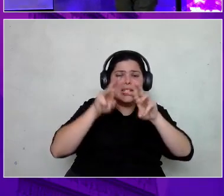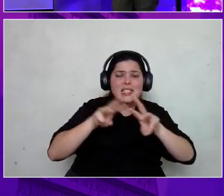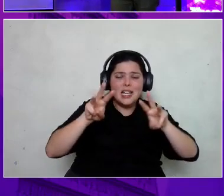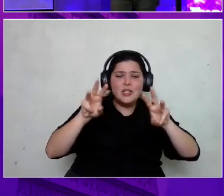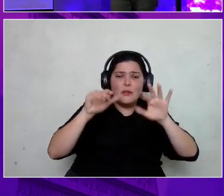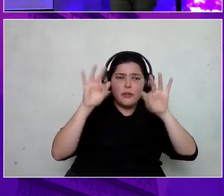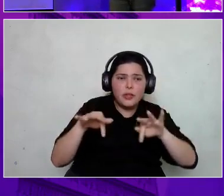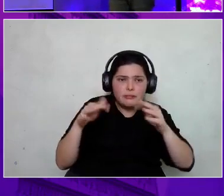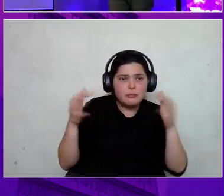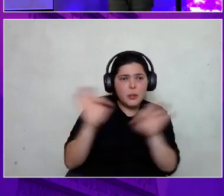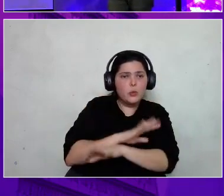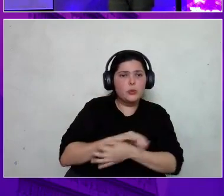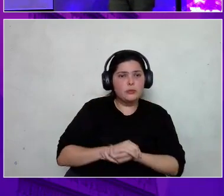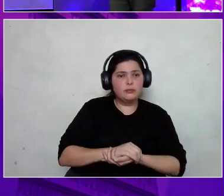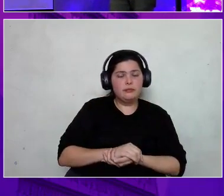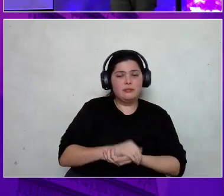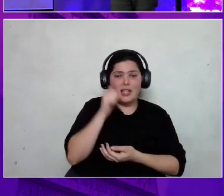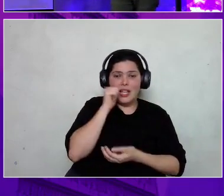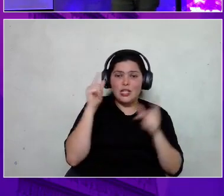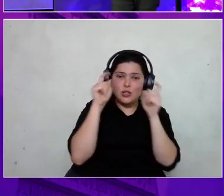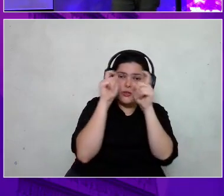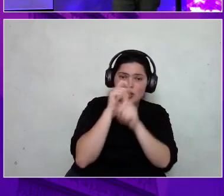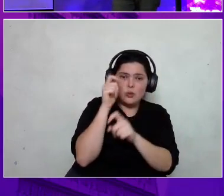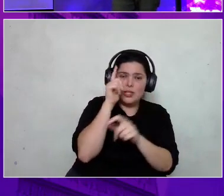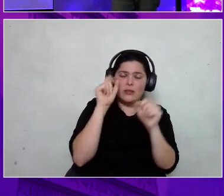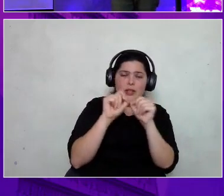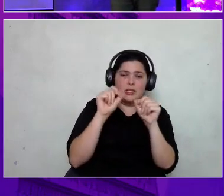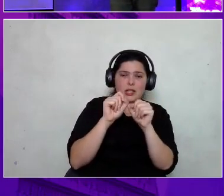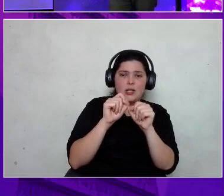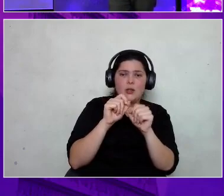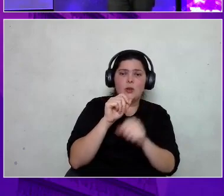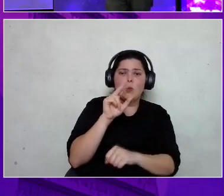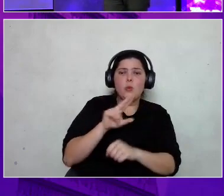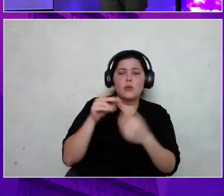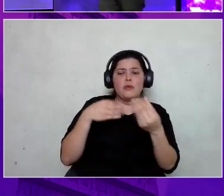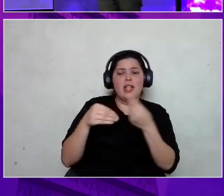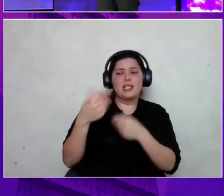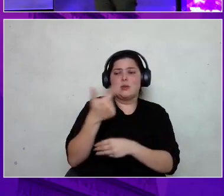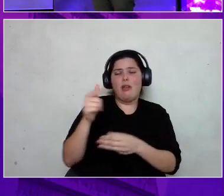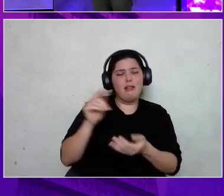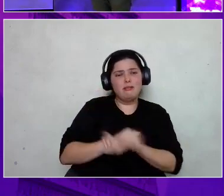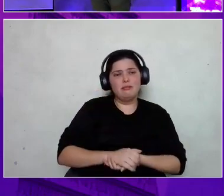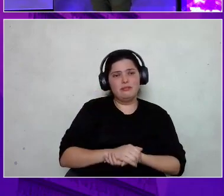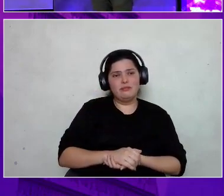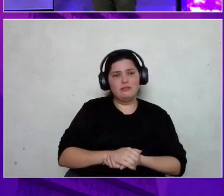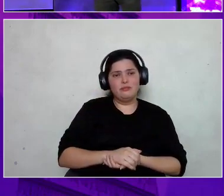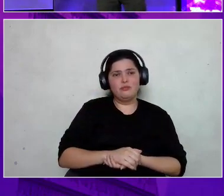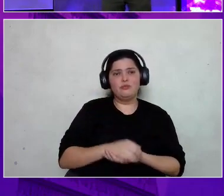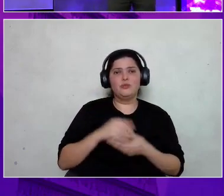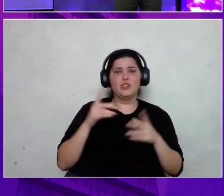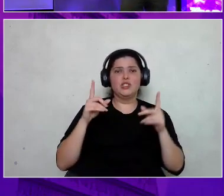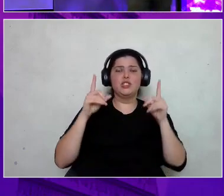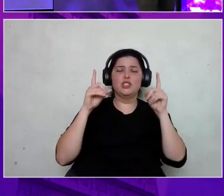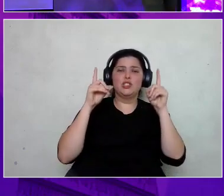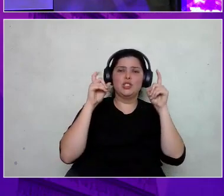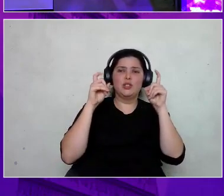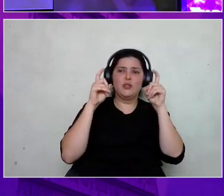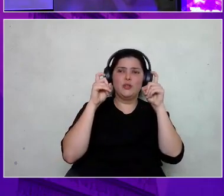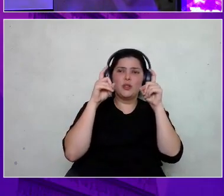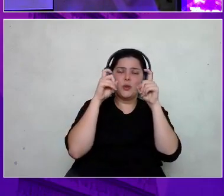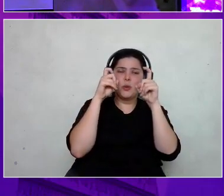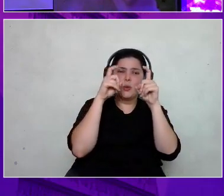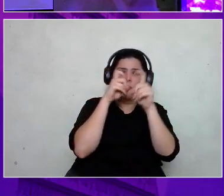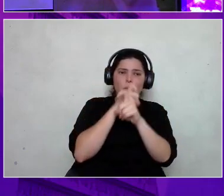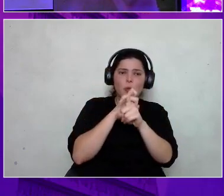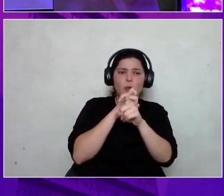Então, para ela é uma dificuldade. Não é um uso flexível. Então, isso dificulta também a interação com